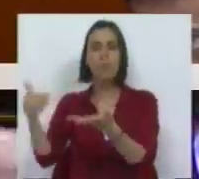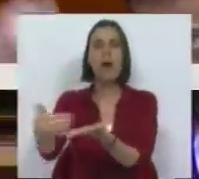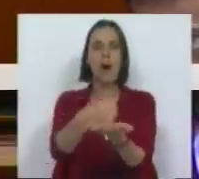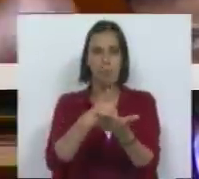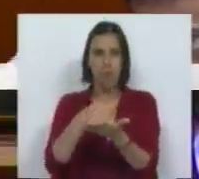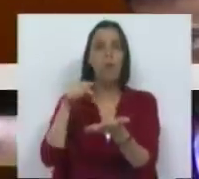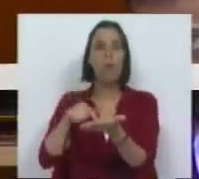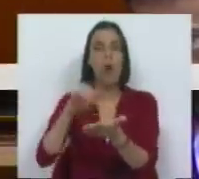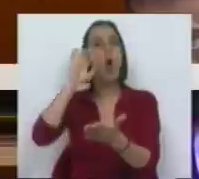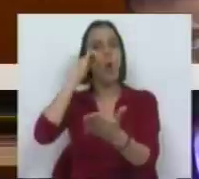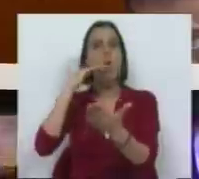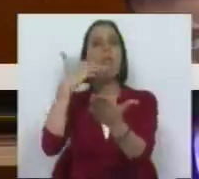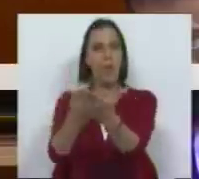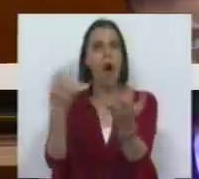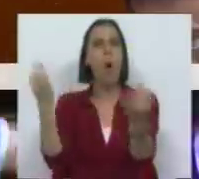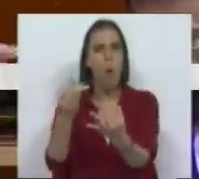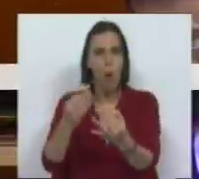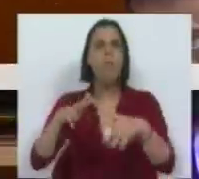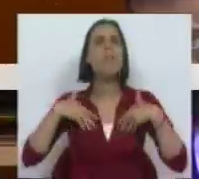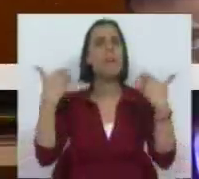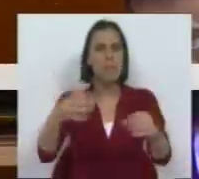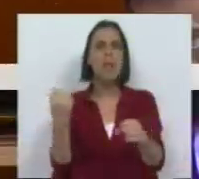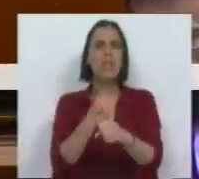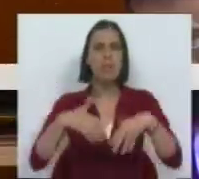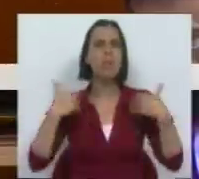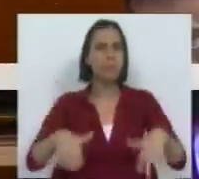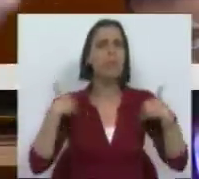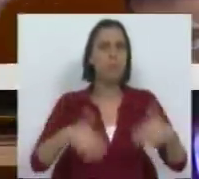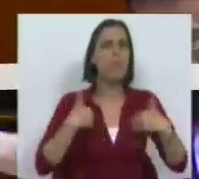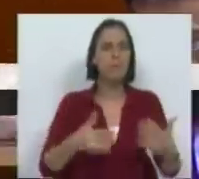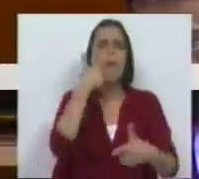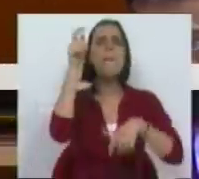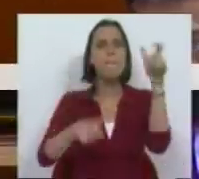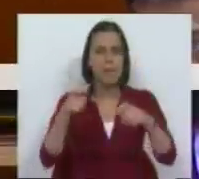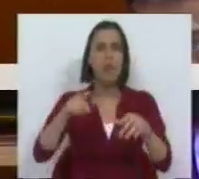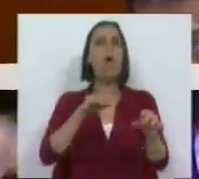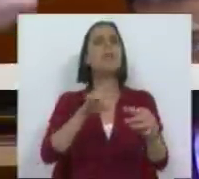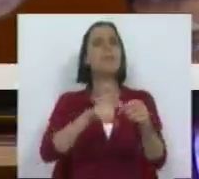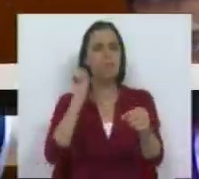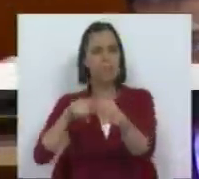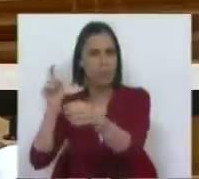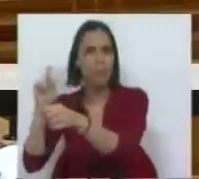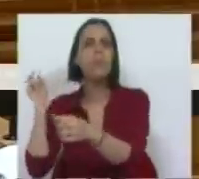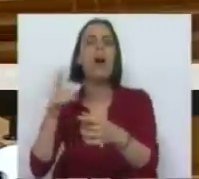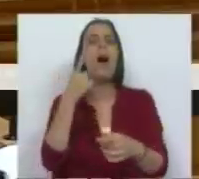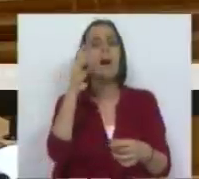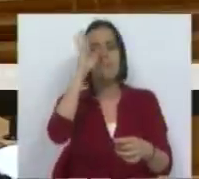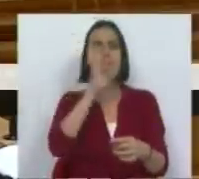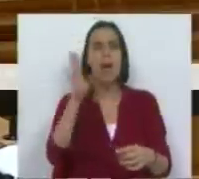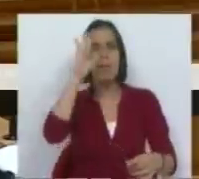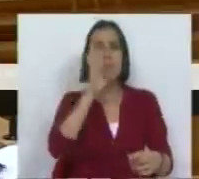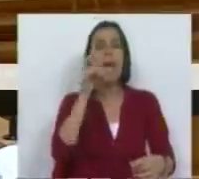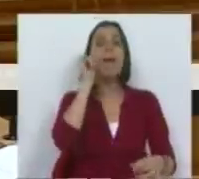apurou-se matéria que teve consequências, Sr. Deputado. Houve demissões nos serviços. Houve pessoas que foram afastadas, que estavam